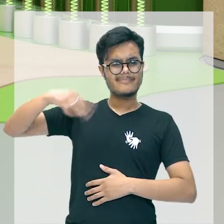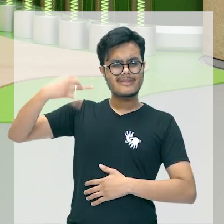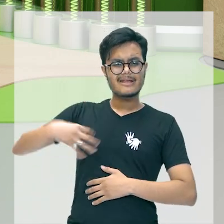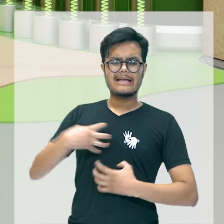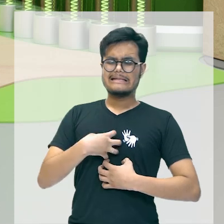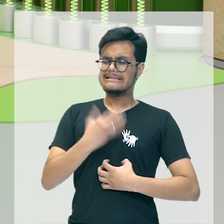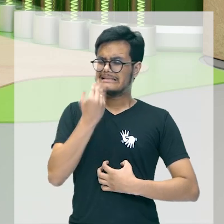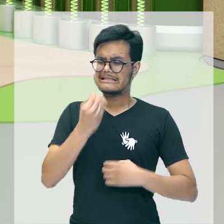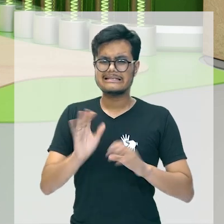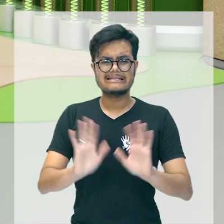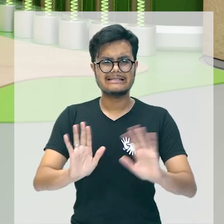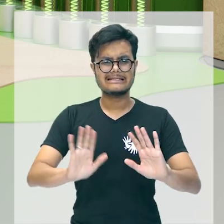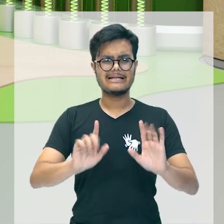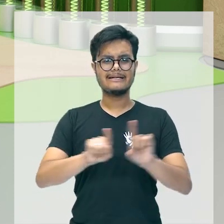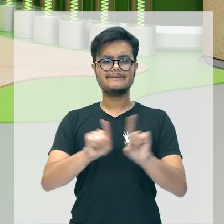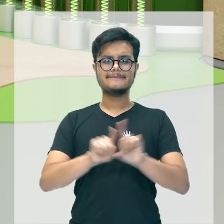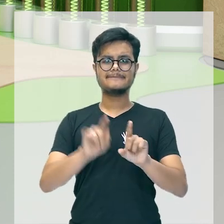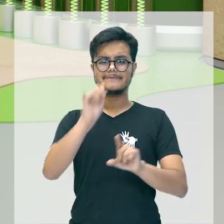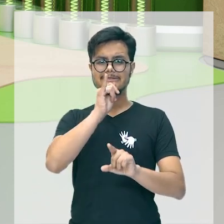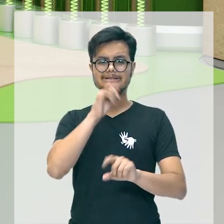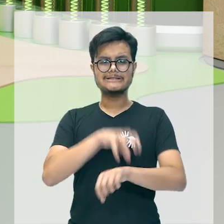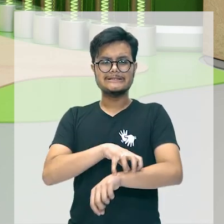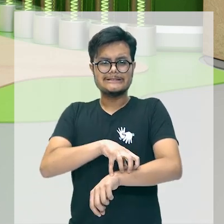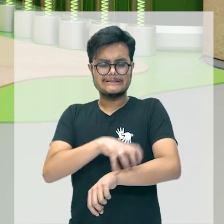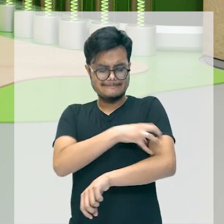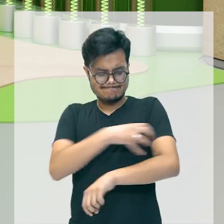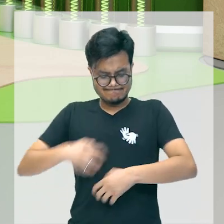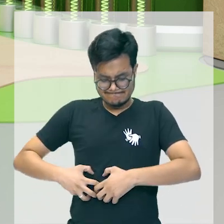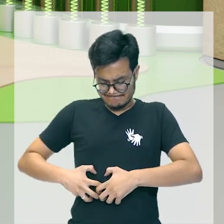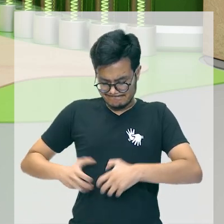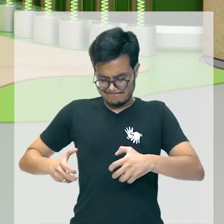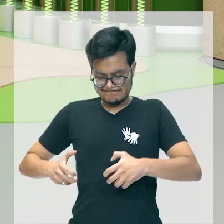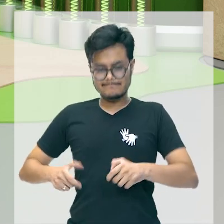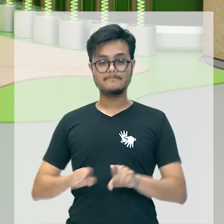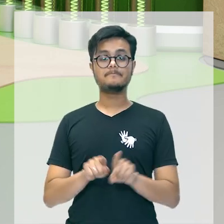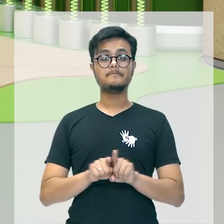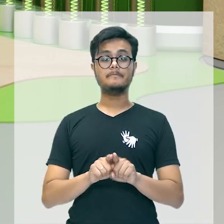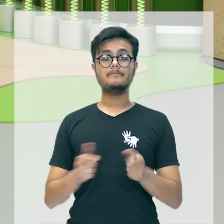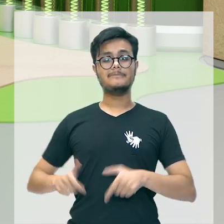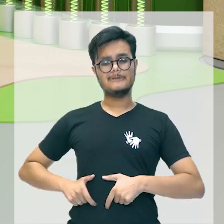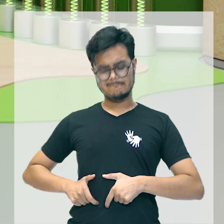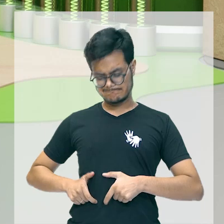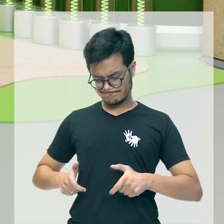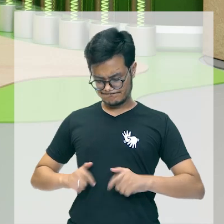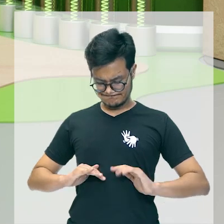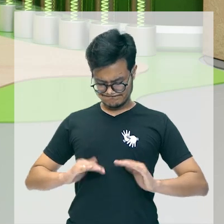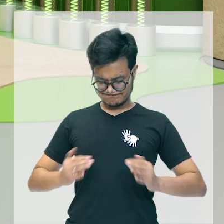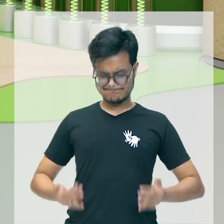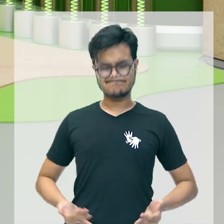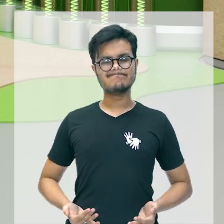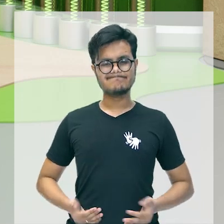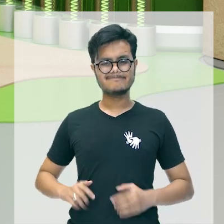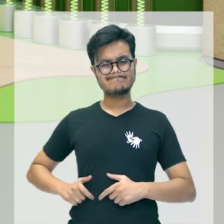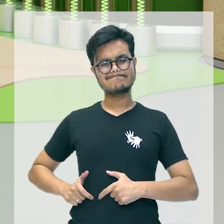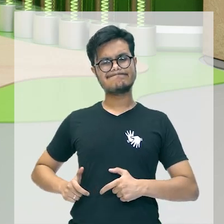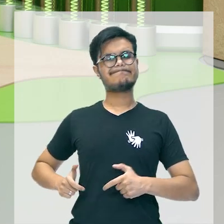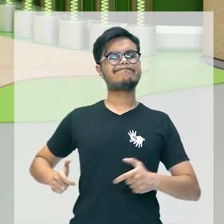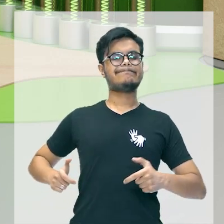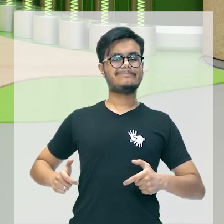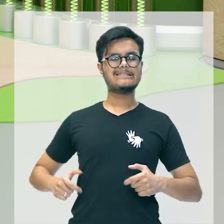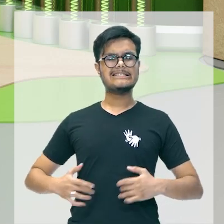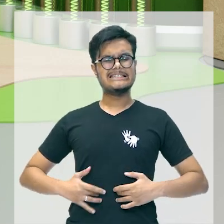de cabeça, falta de apetite, endurecimento e aumento do volume do fígado, por isso, né, a pessoa tem ali a barriga